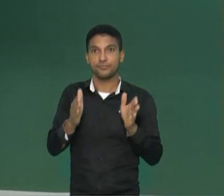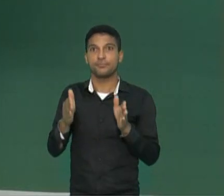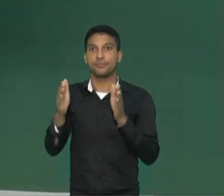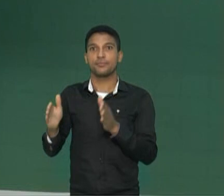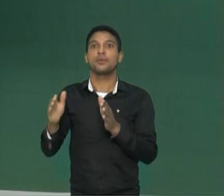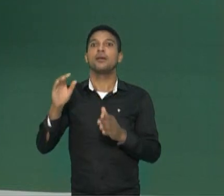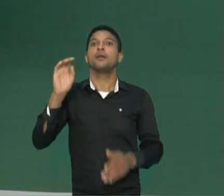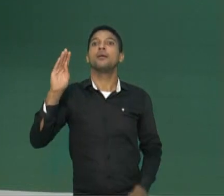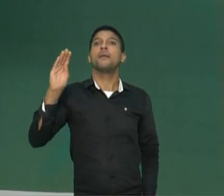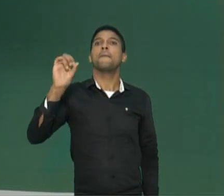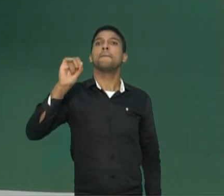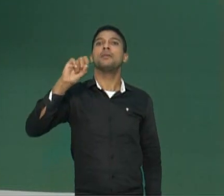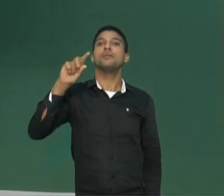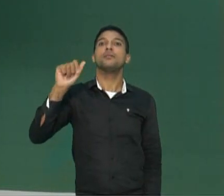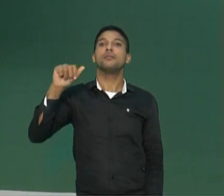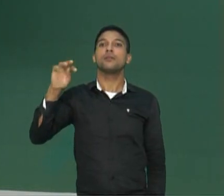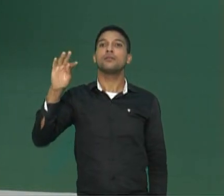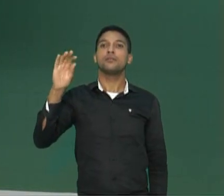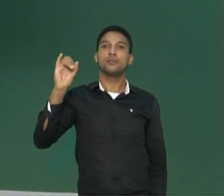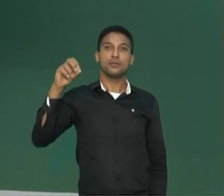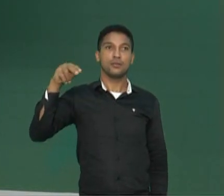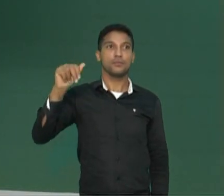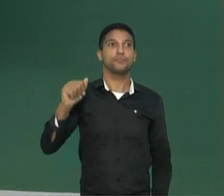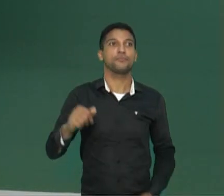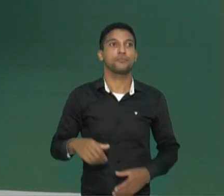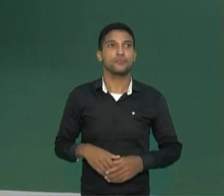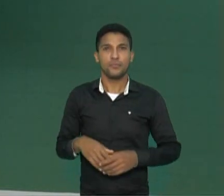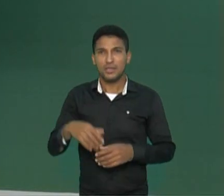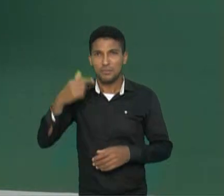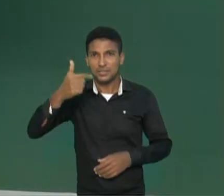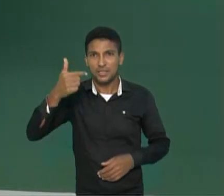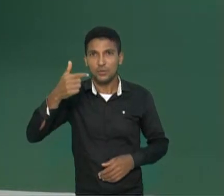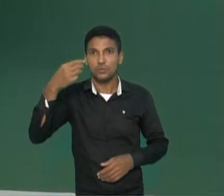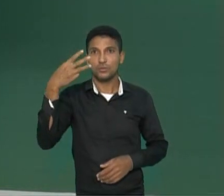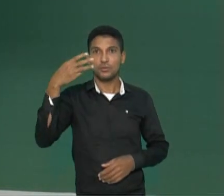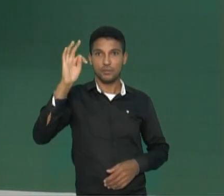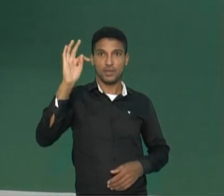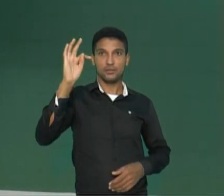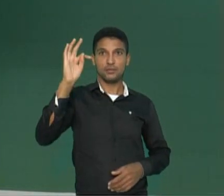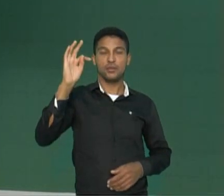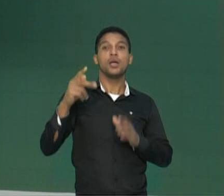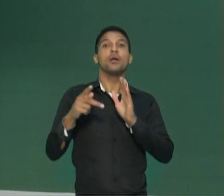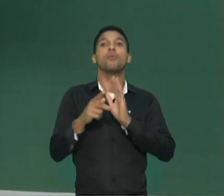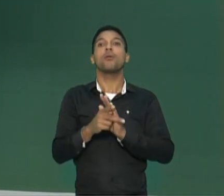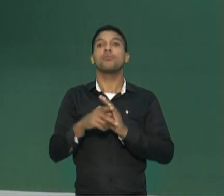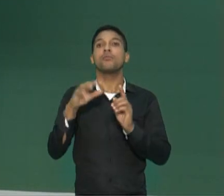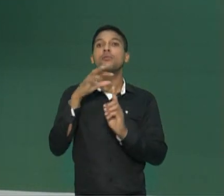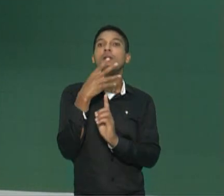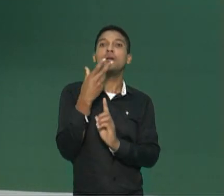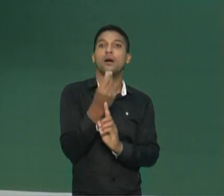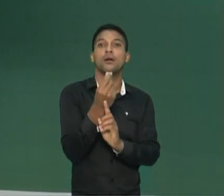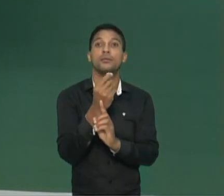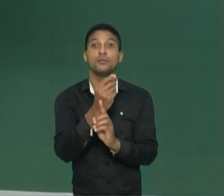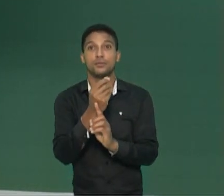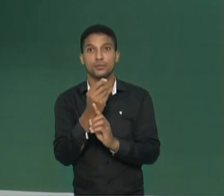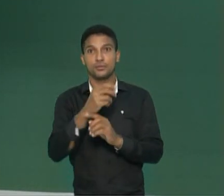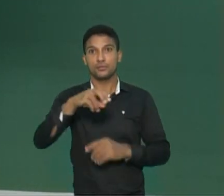o que a gente aprendeu no segundo trimestre? Arte grega, parte 3, você lembra, né? Que é o período helenístico que a gente falou,